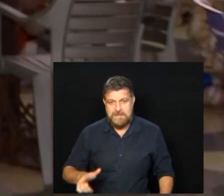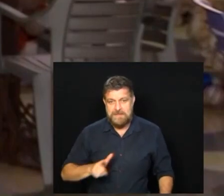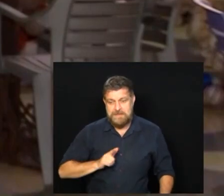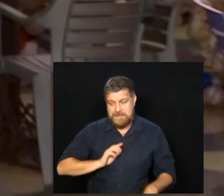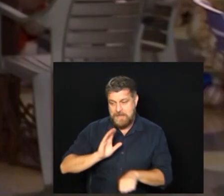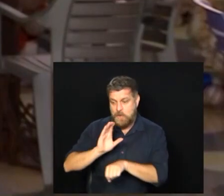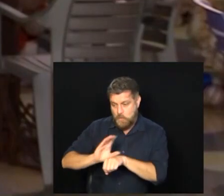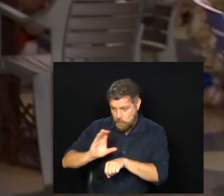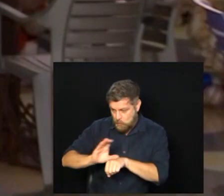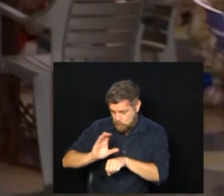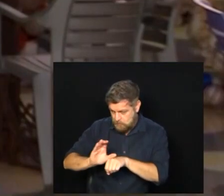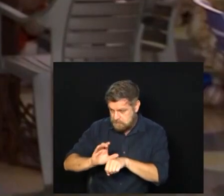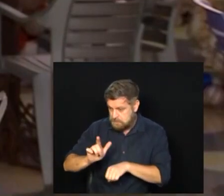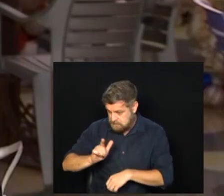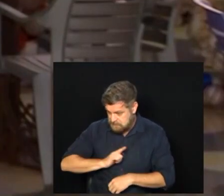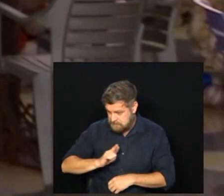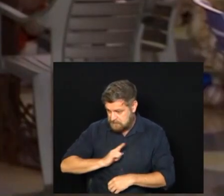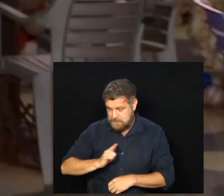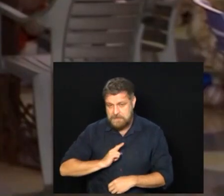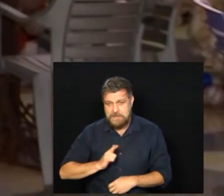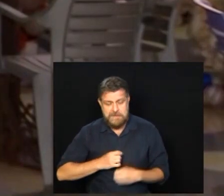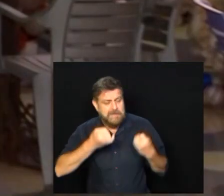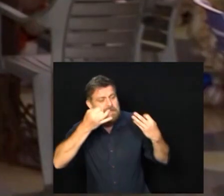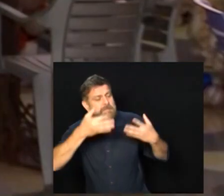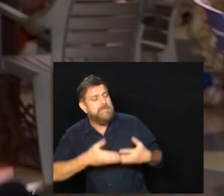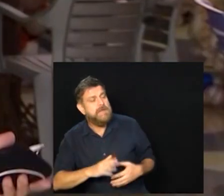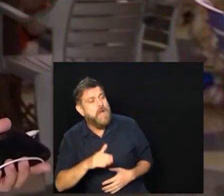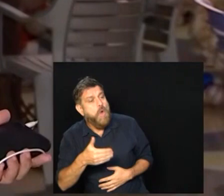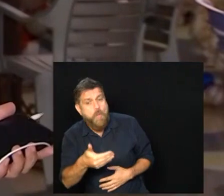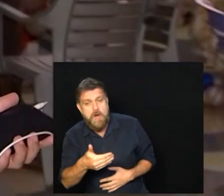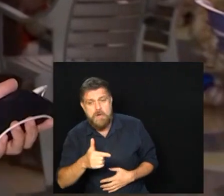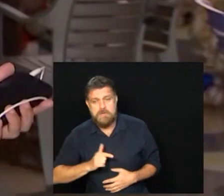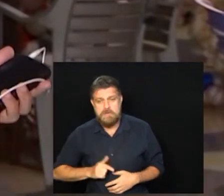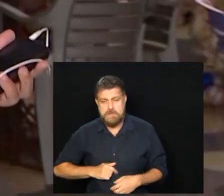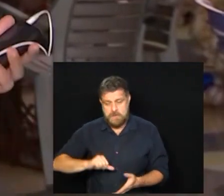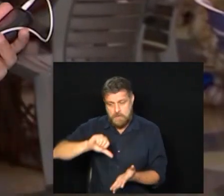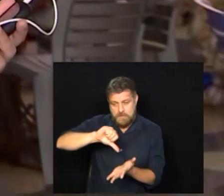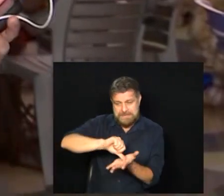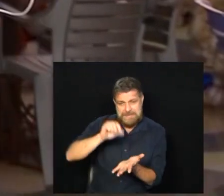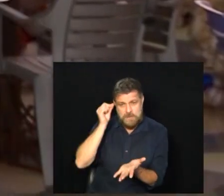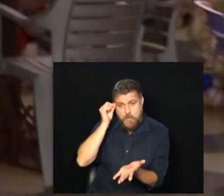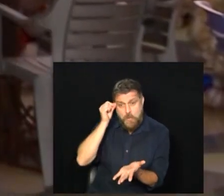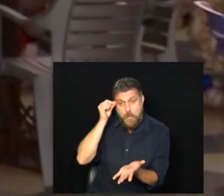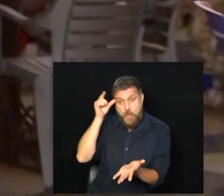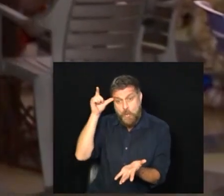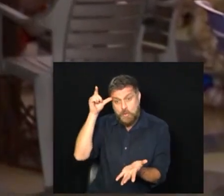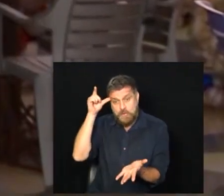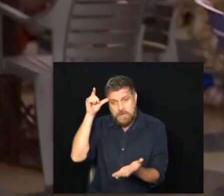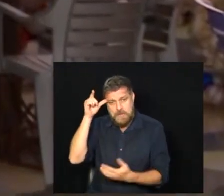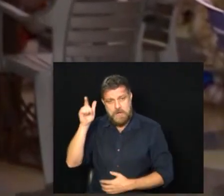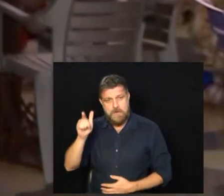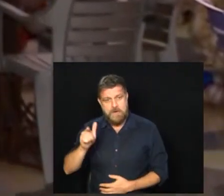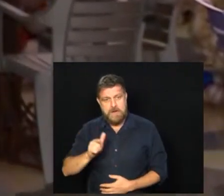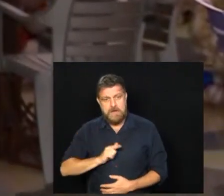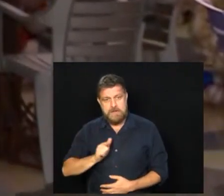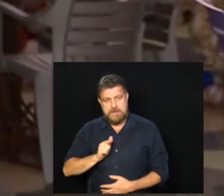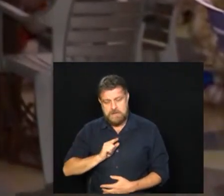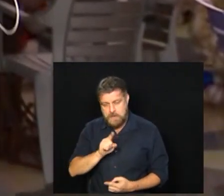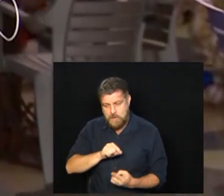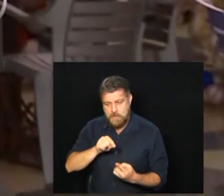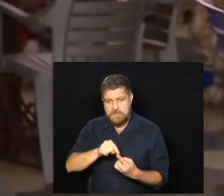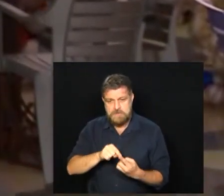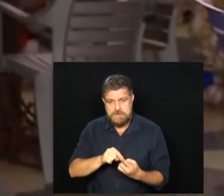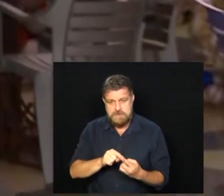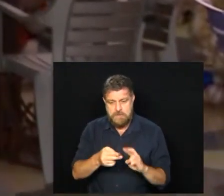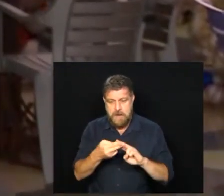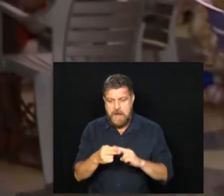cursos também, né? Sim. Gostaria que você falasse a respeito disso. Sim, exatamente. O Centro Cultural, ele veio para abarcar as